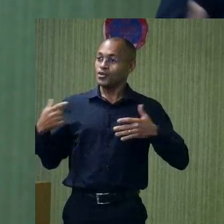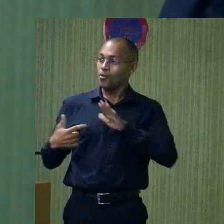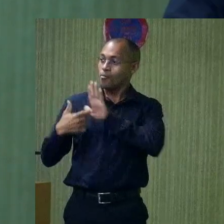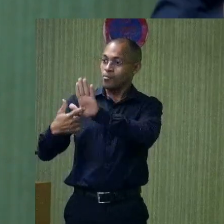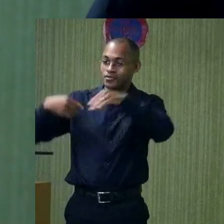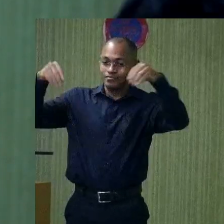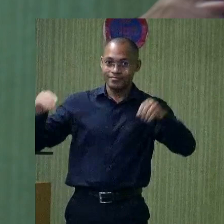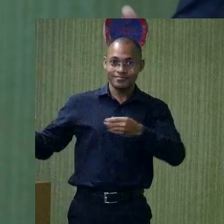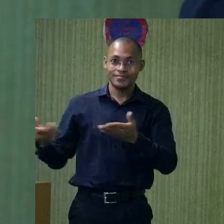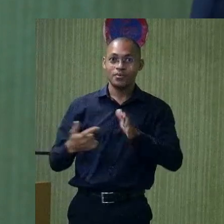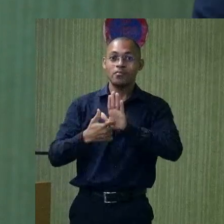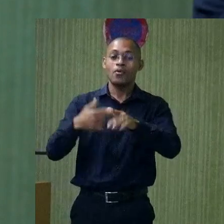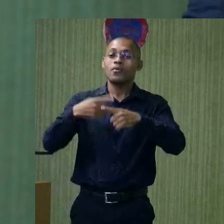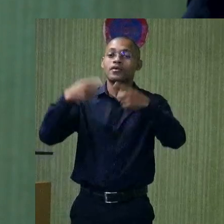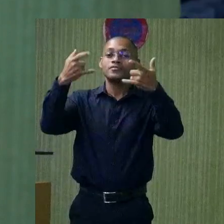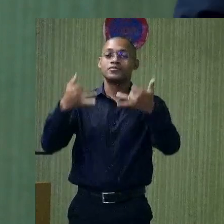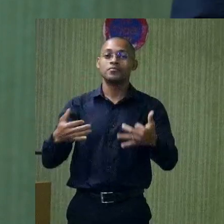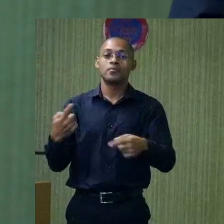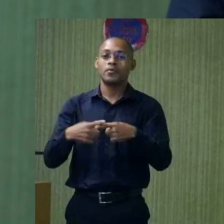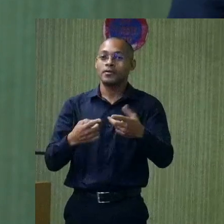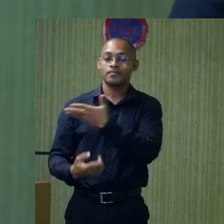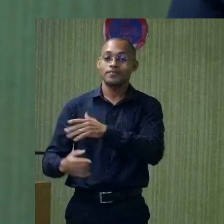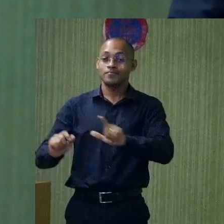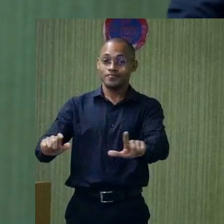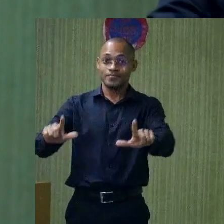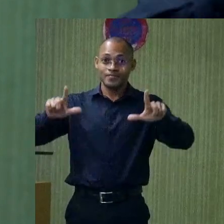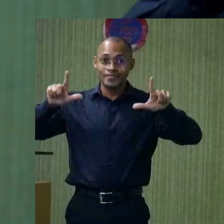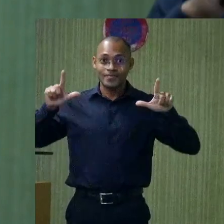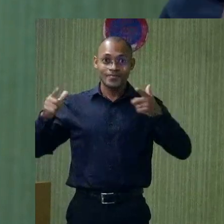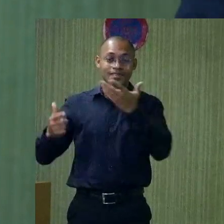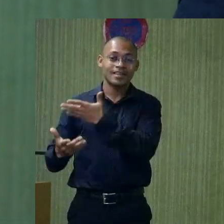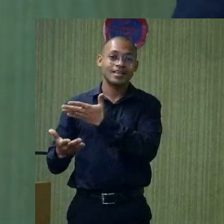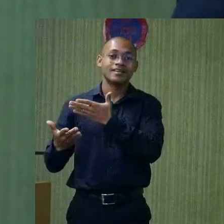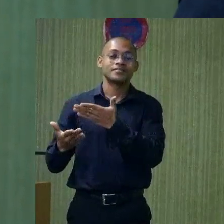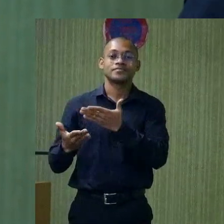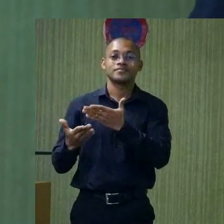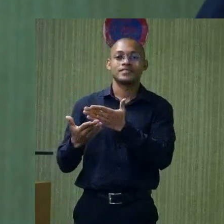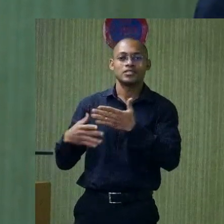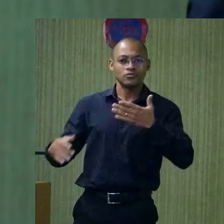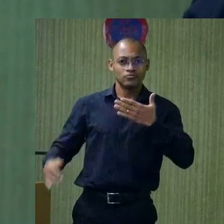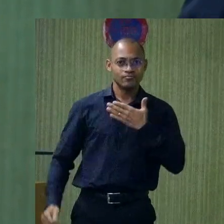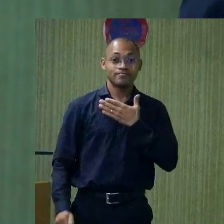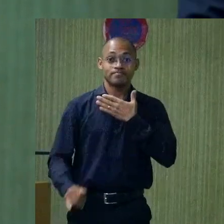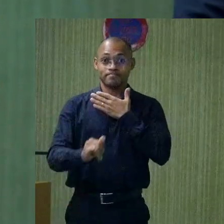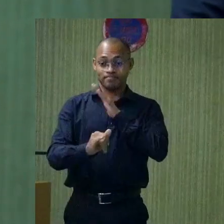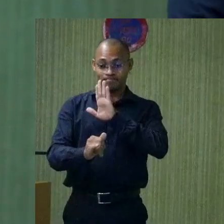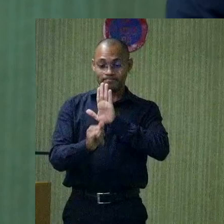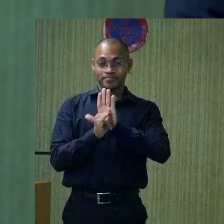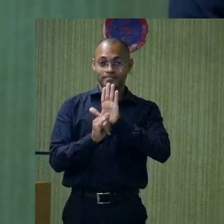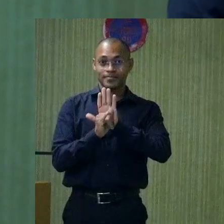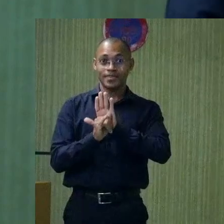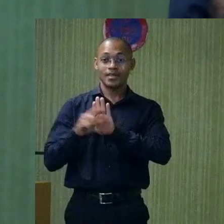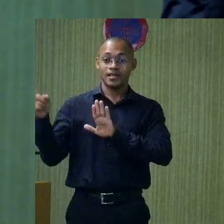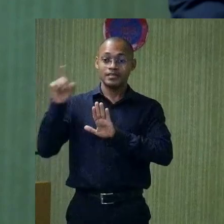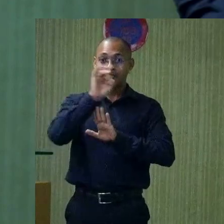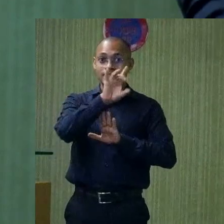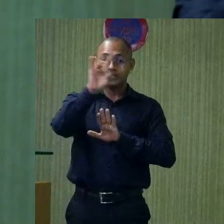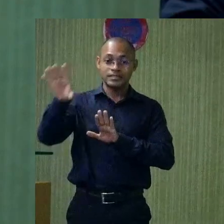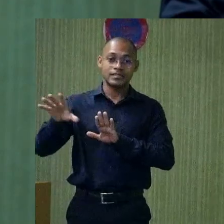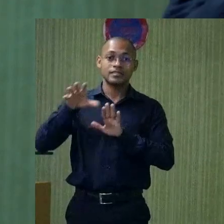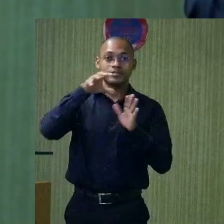para vocês por Porque essa imagem né E essa nossa identificação esse símbolo né que é de cada